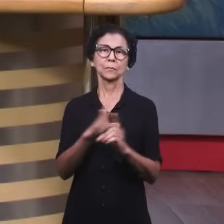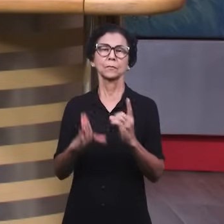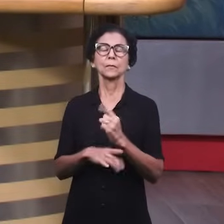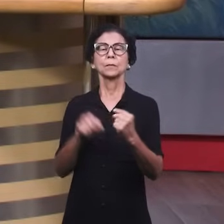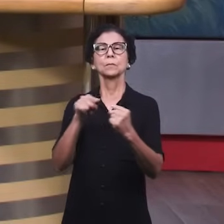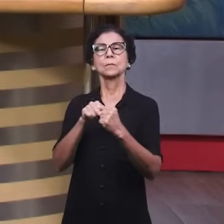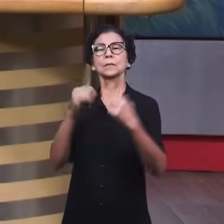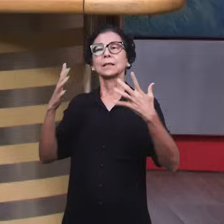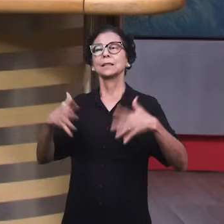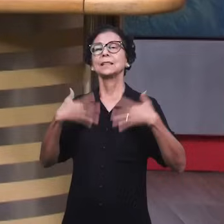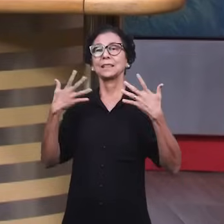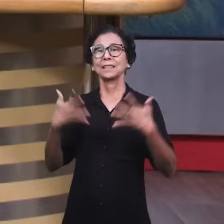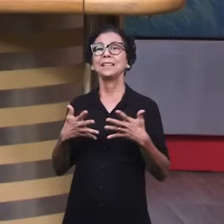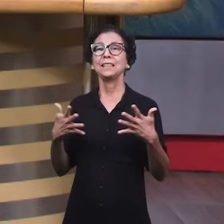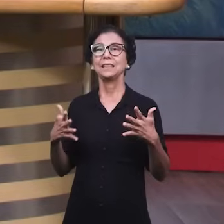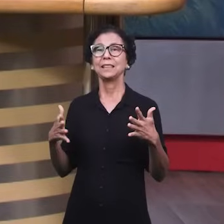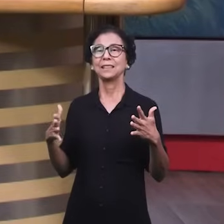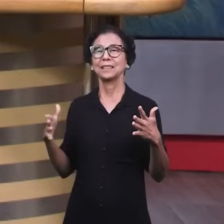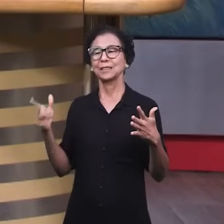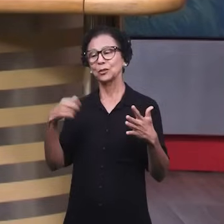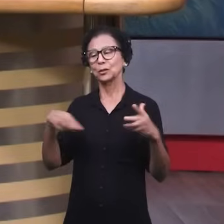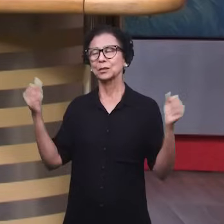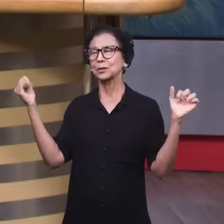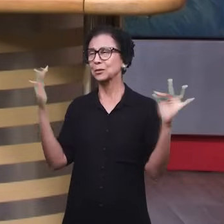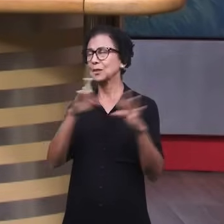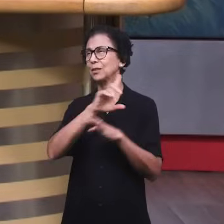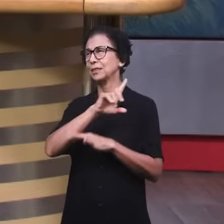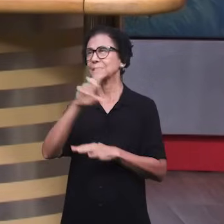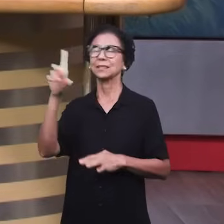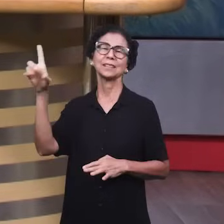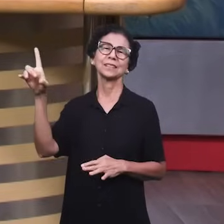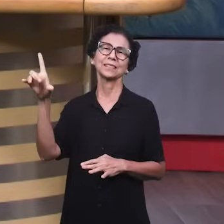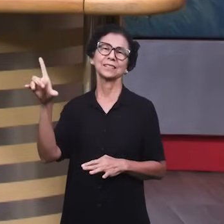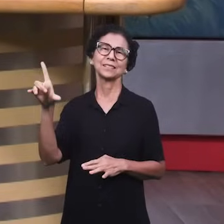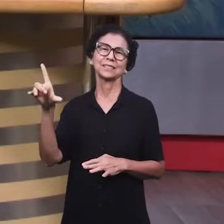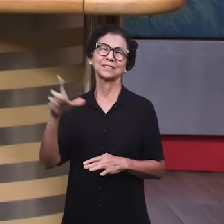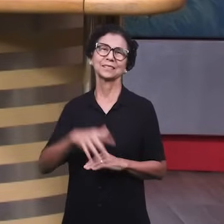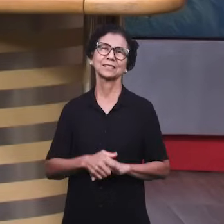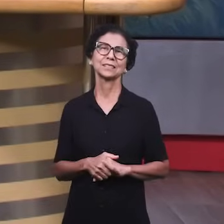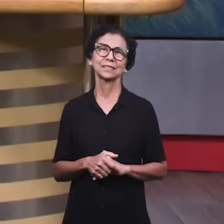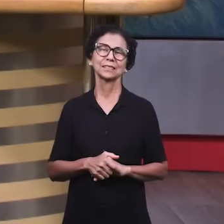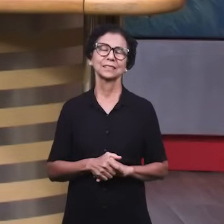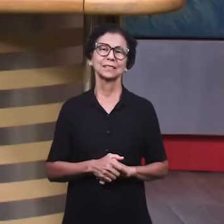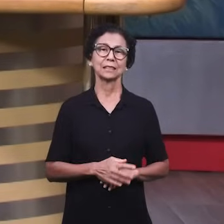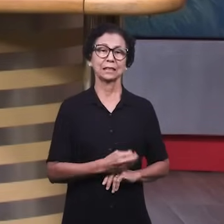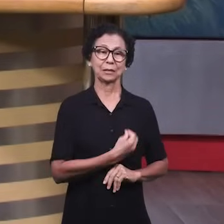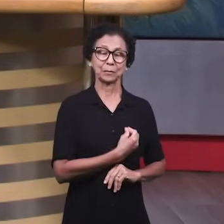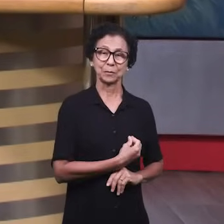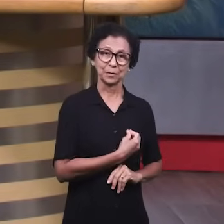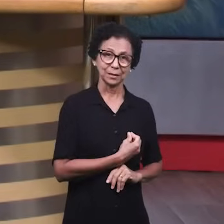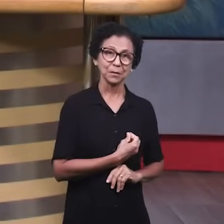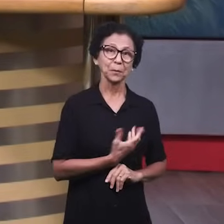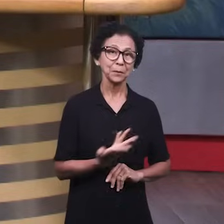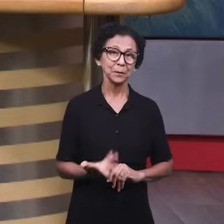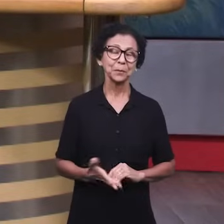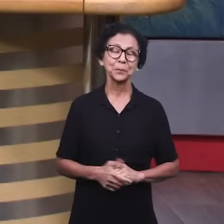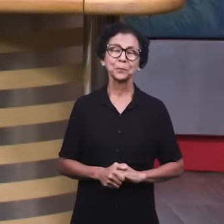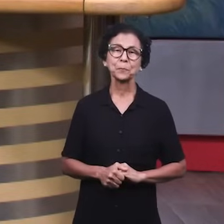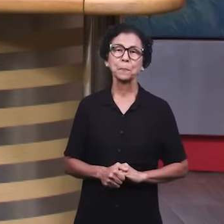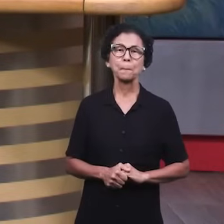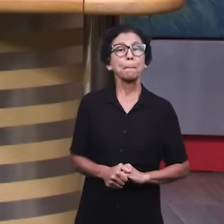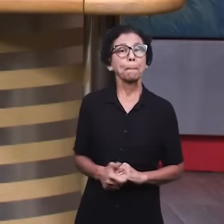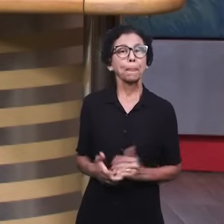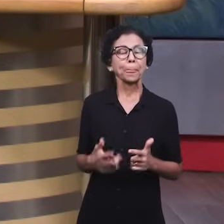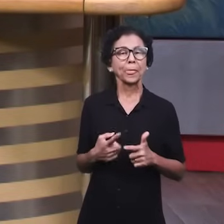é alegria a glorificação da igreja a glorificação das crianças né Marcelo e a participação delas porque